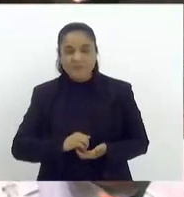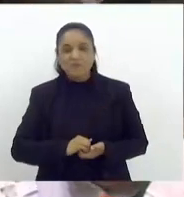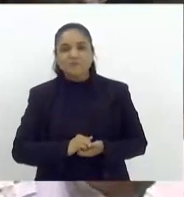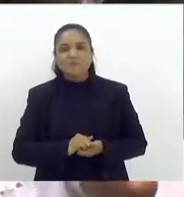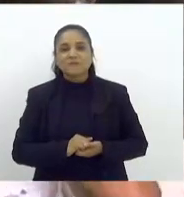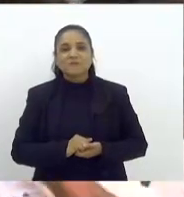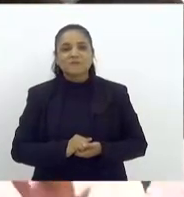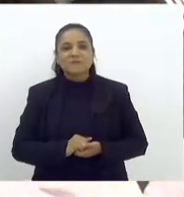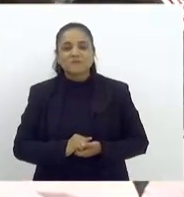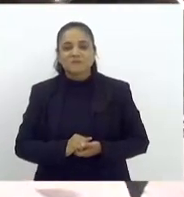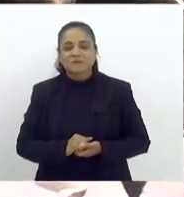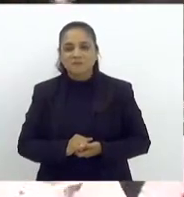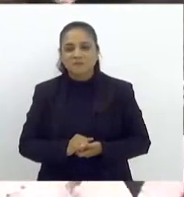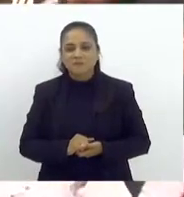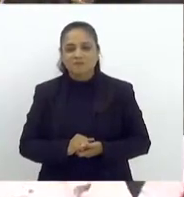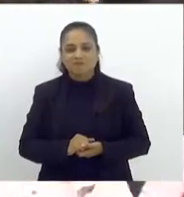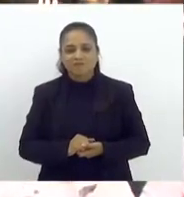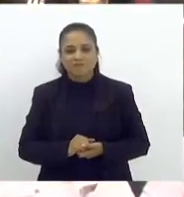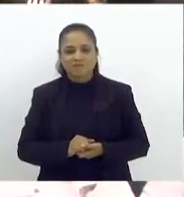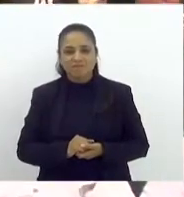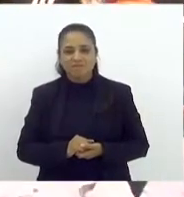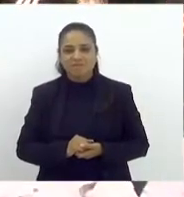perfeita demais